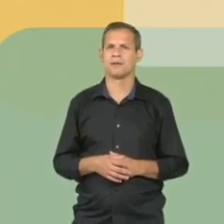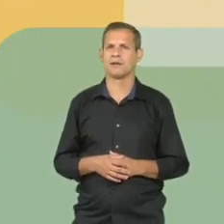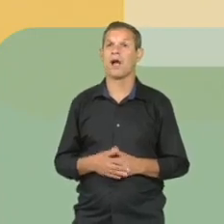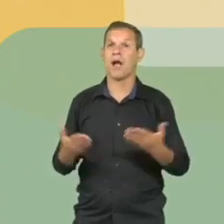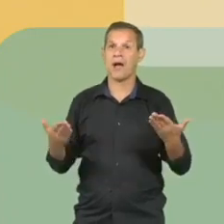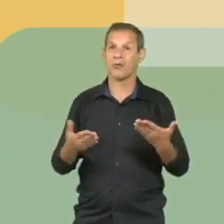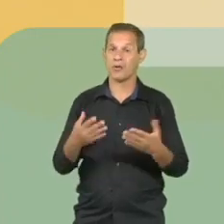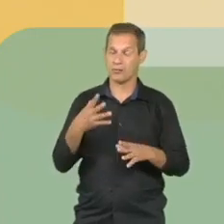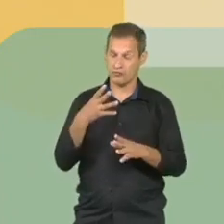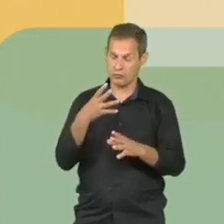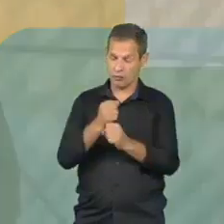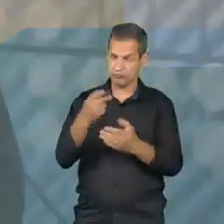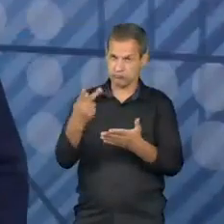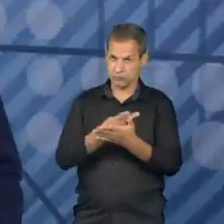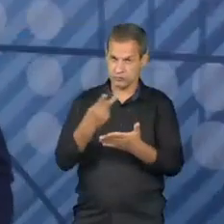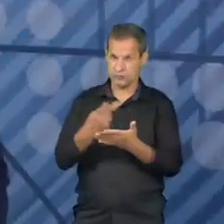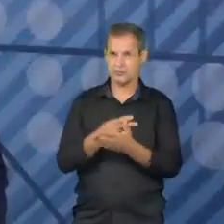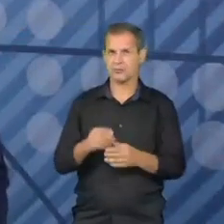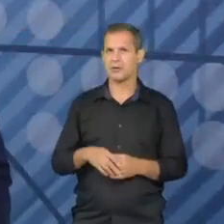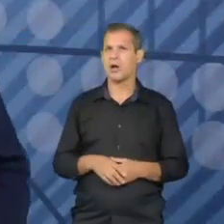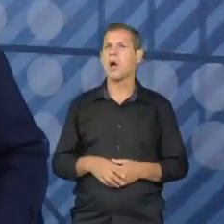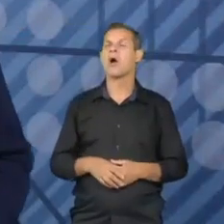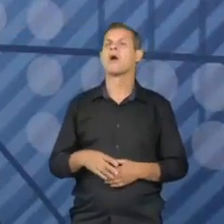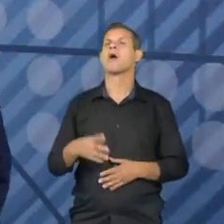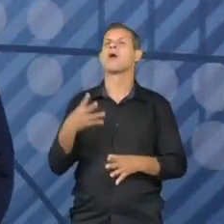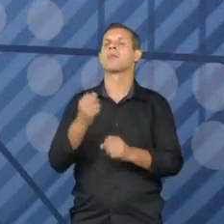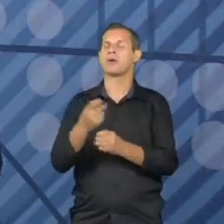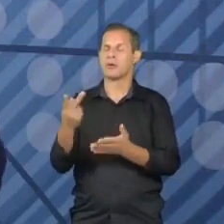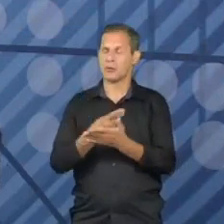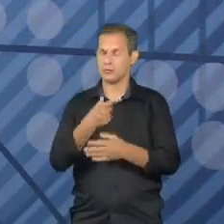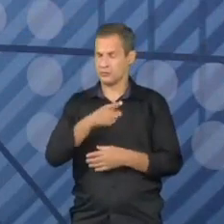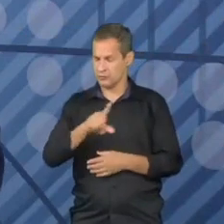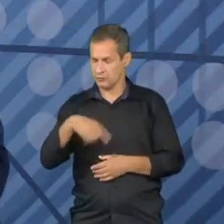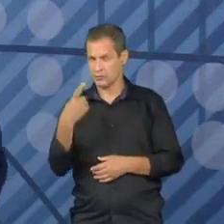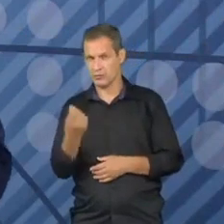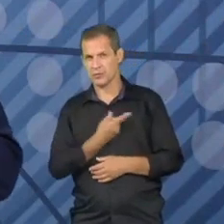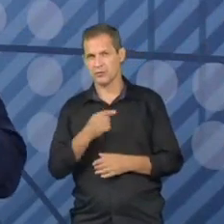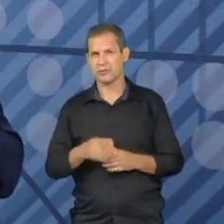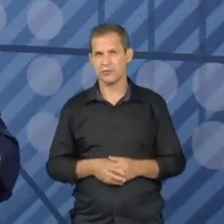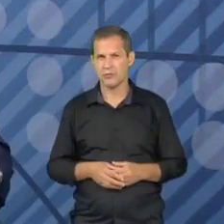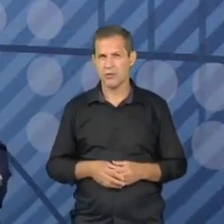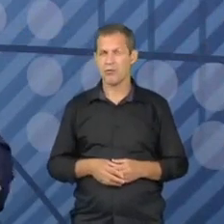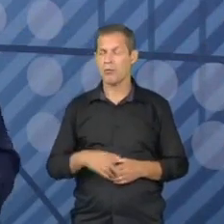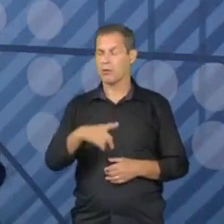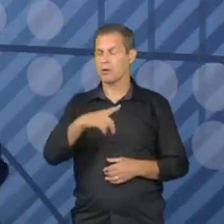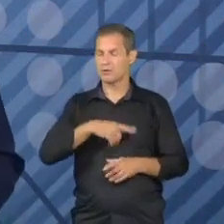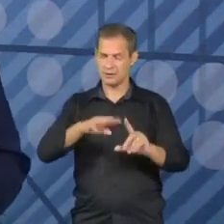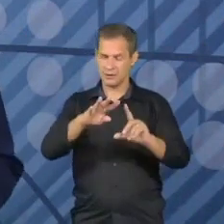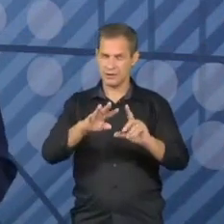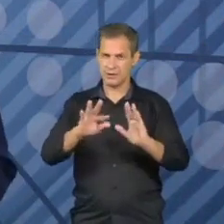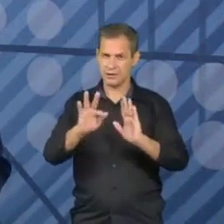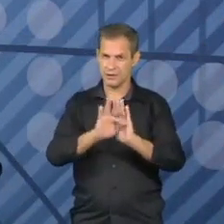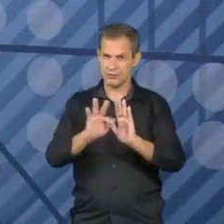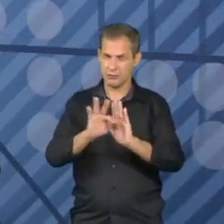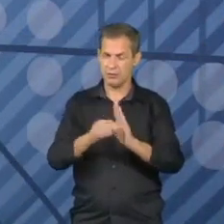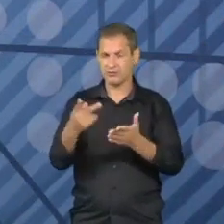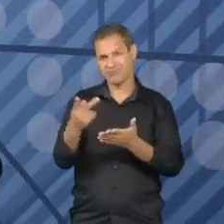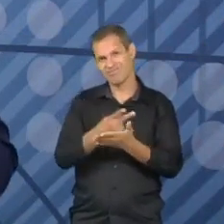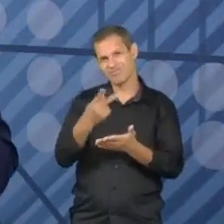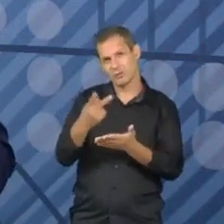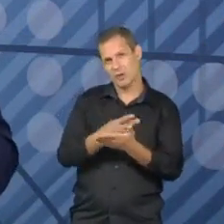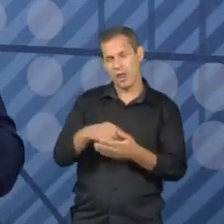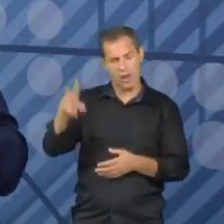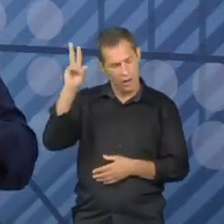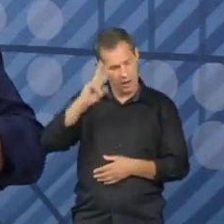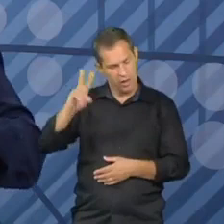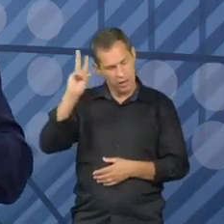Vamos calcular o erro. Então, para calcular esse erro, novamente, a gente vai nos reportar lá a fórmula do erro.